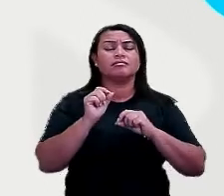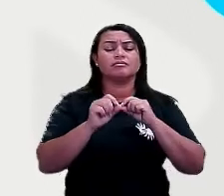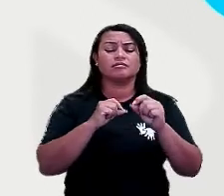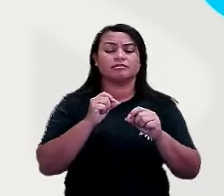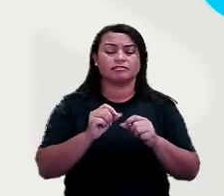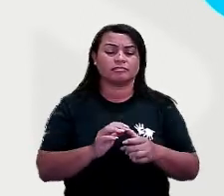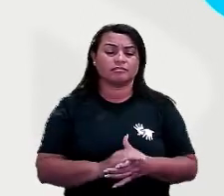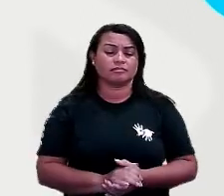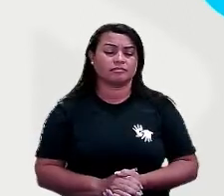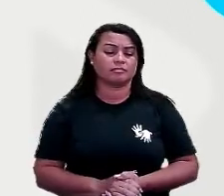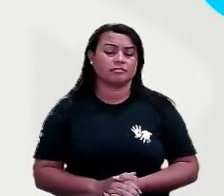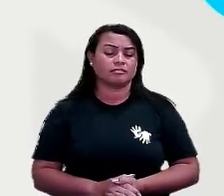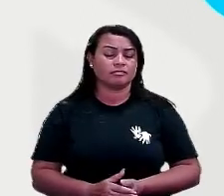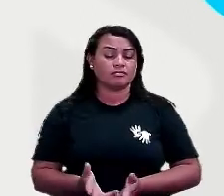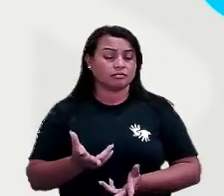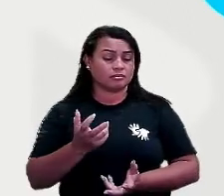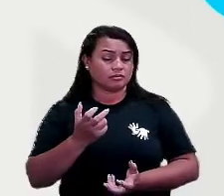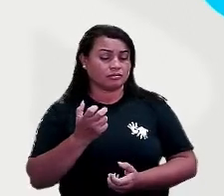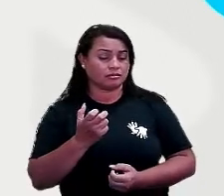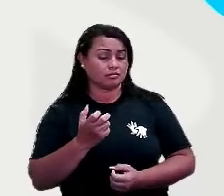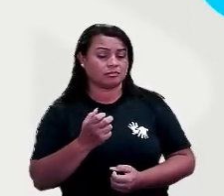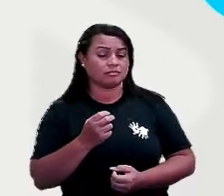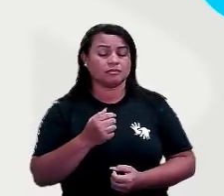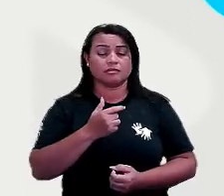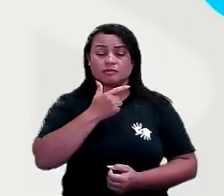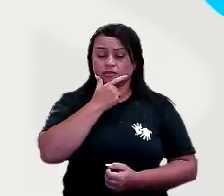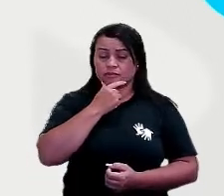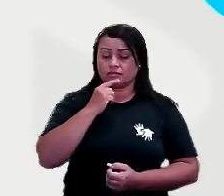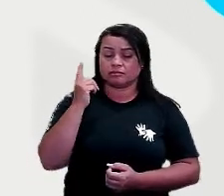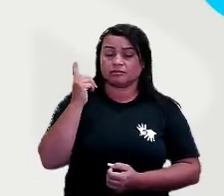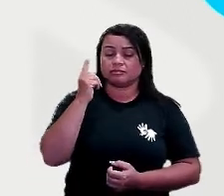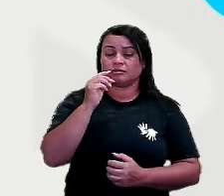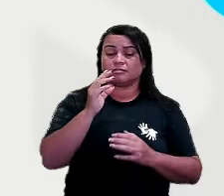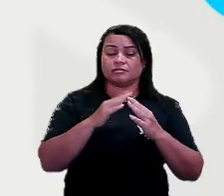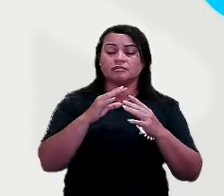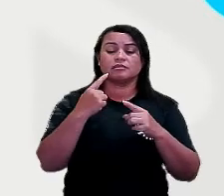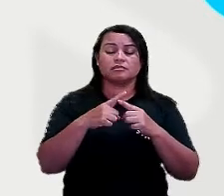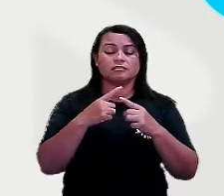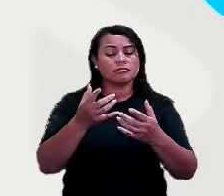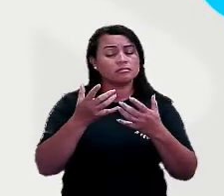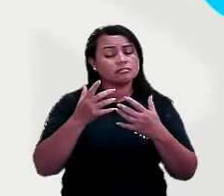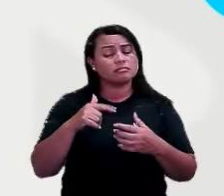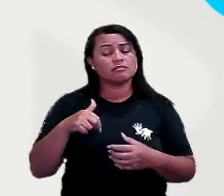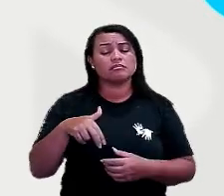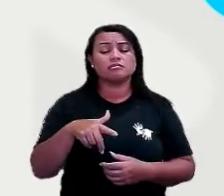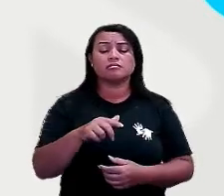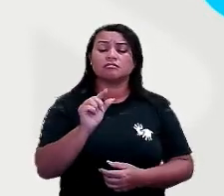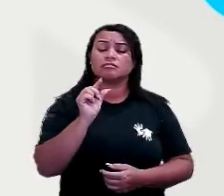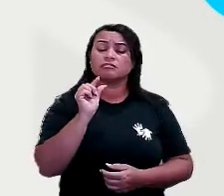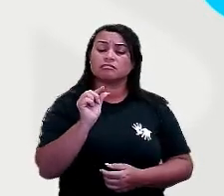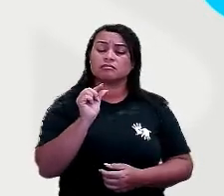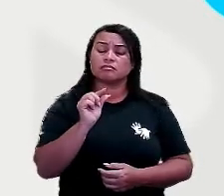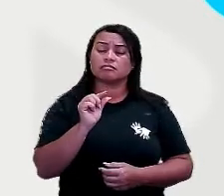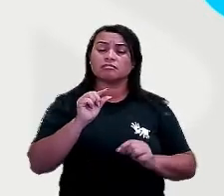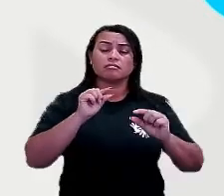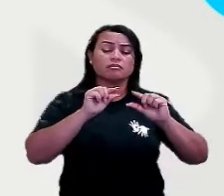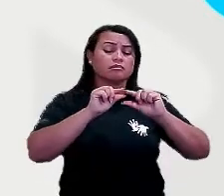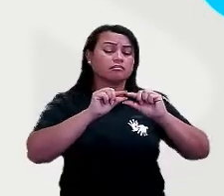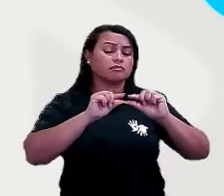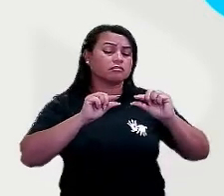ó, perceber que Mário saiu de casa porque queria caminhar um pouco. Isso é uma